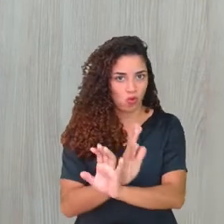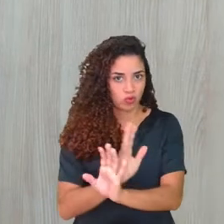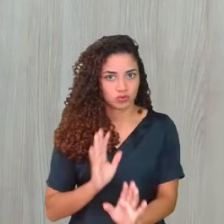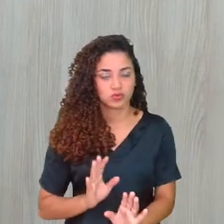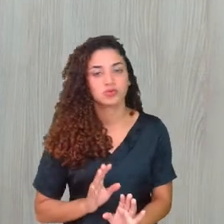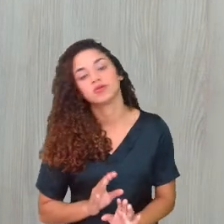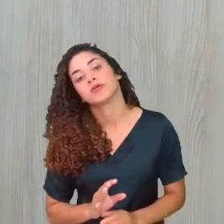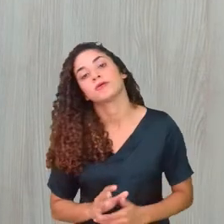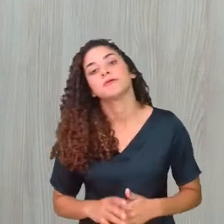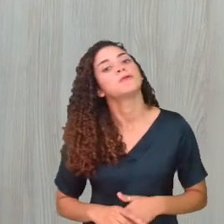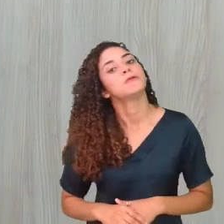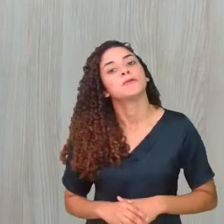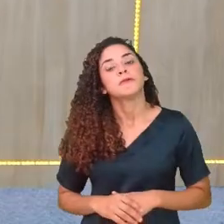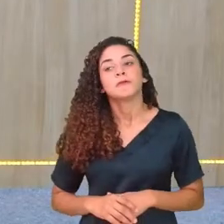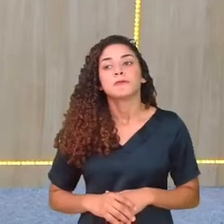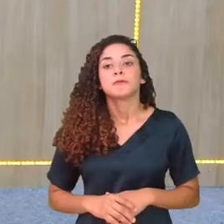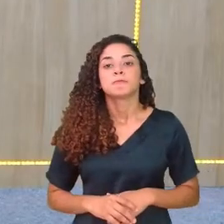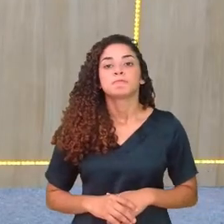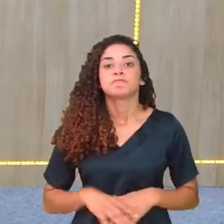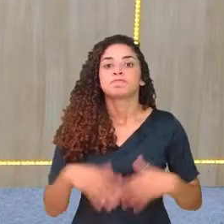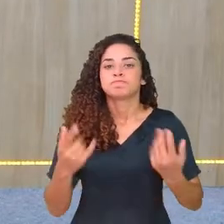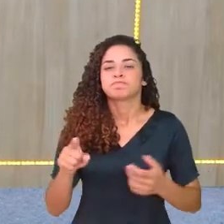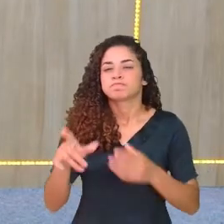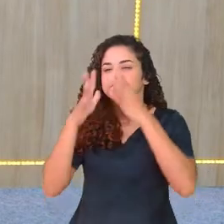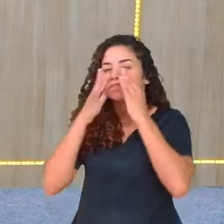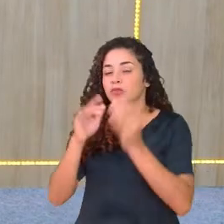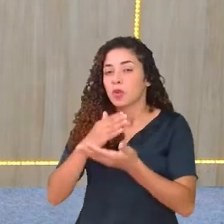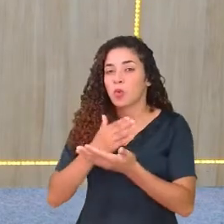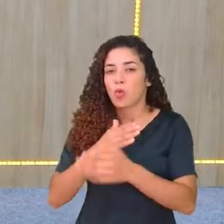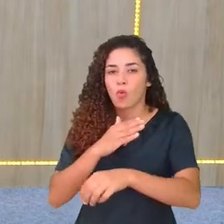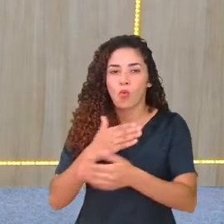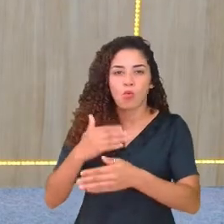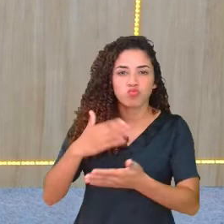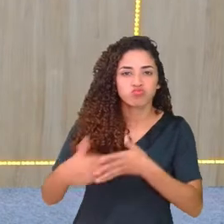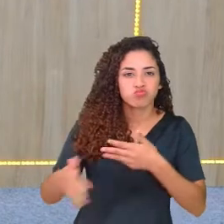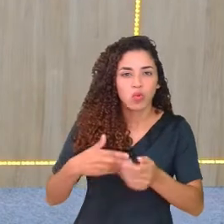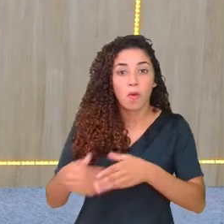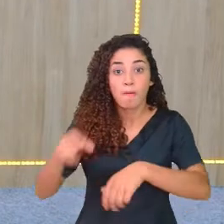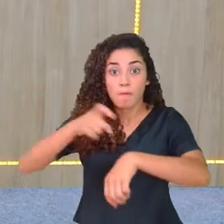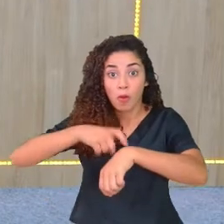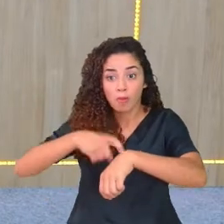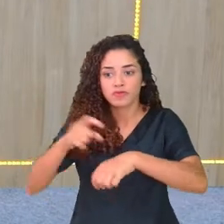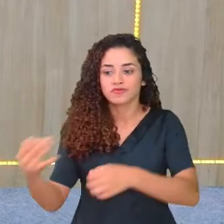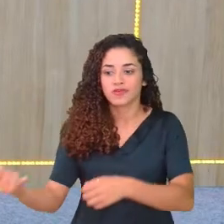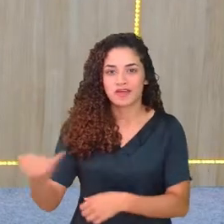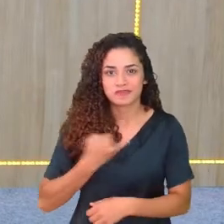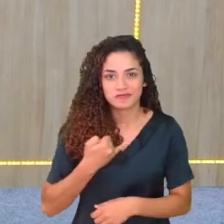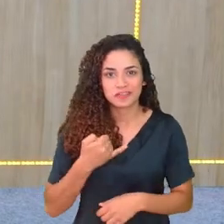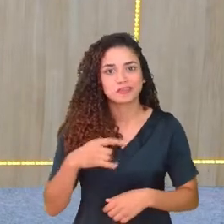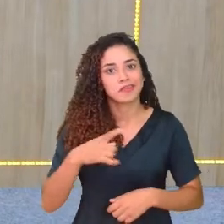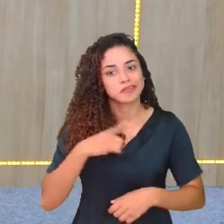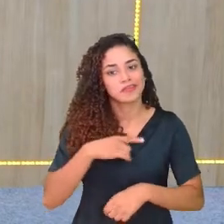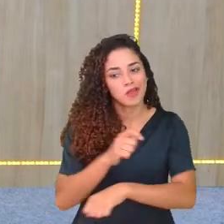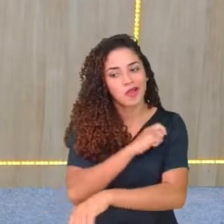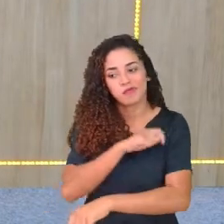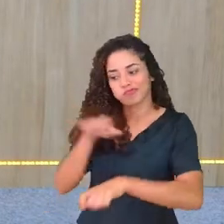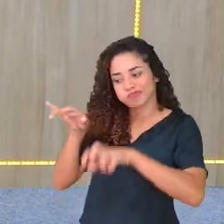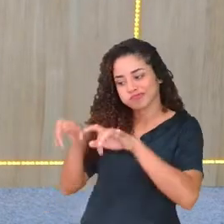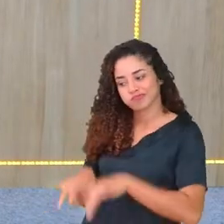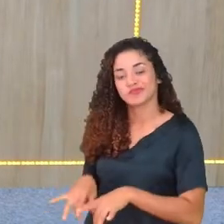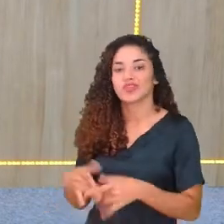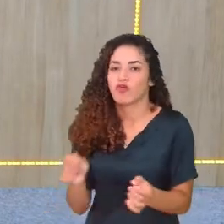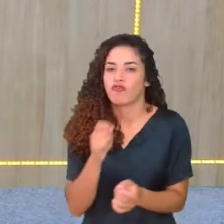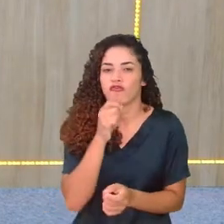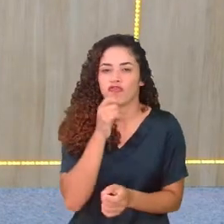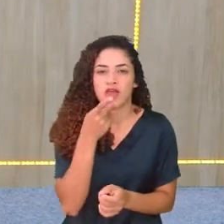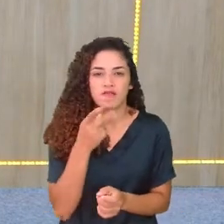professora? Pois é. Fica aí atento, Cláudia, a qualquer momento avisa aí pra gente que tem aluno escrevendo nome de ossos. Eu não vou falar ainda. Certo. Mas o que eu vou